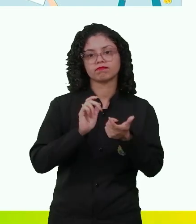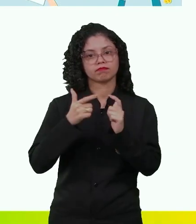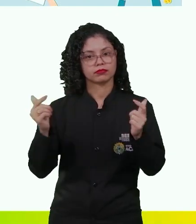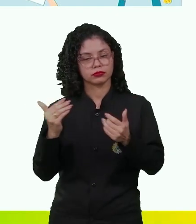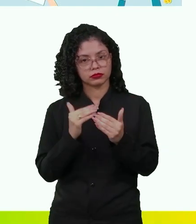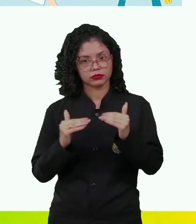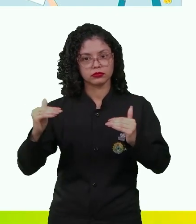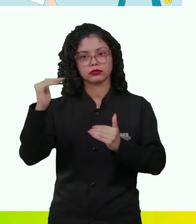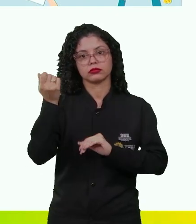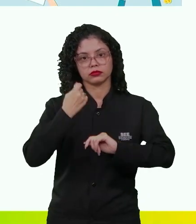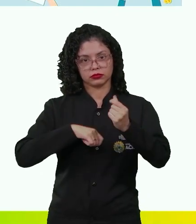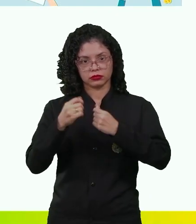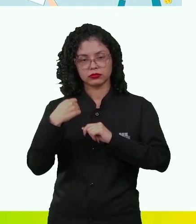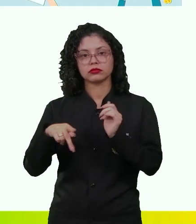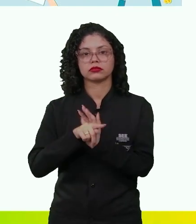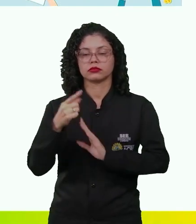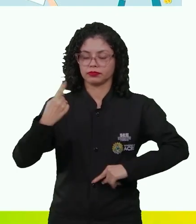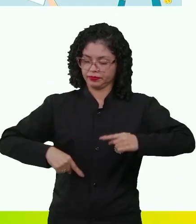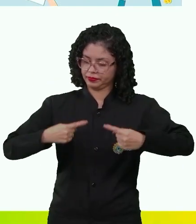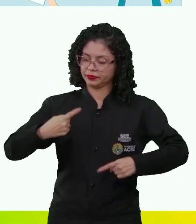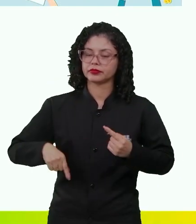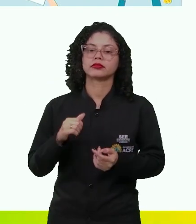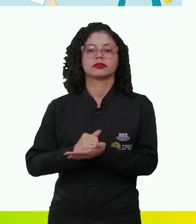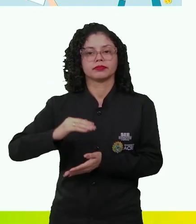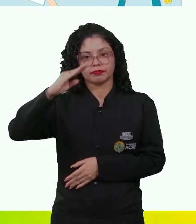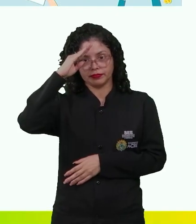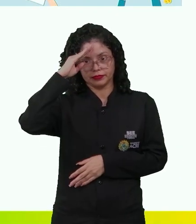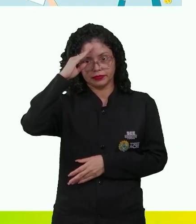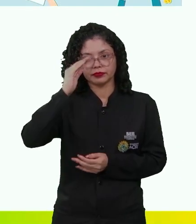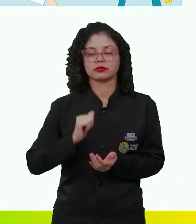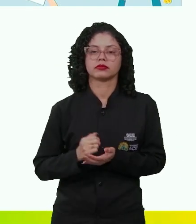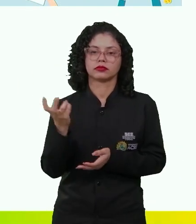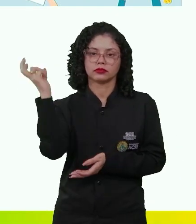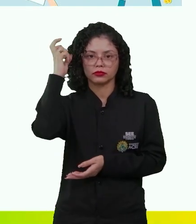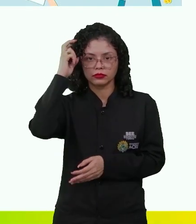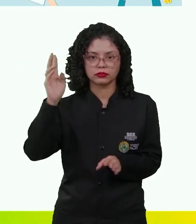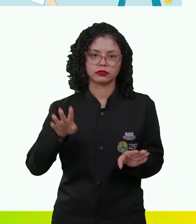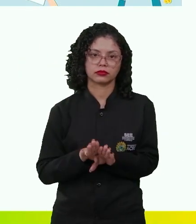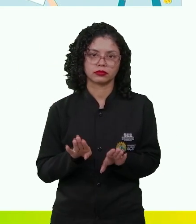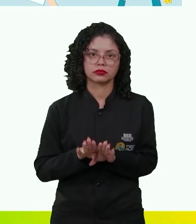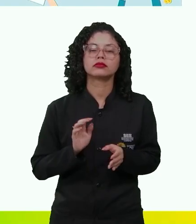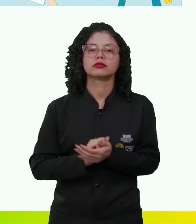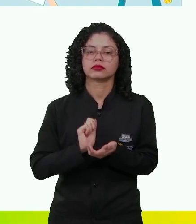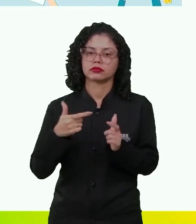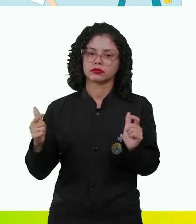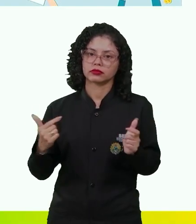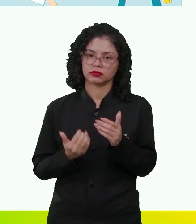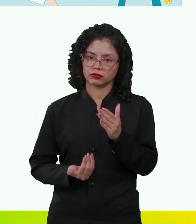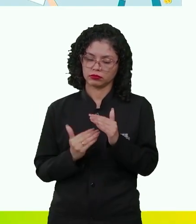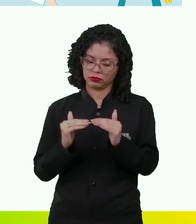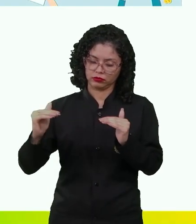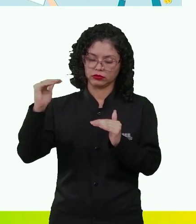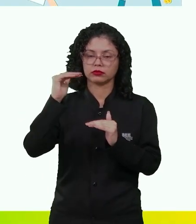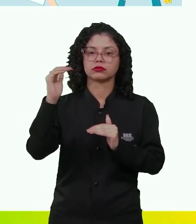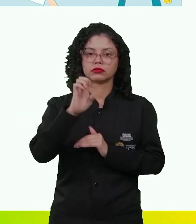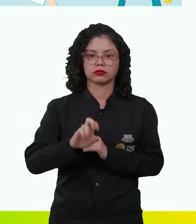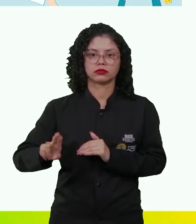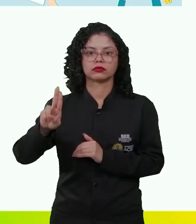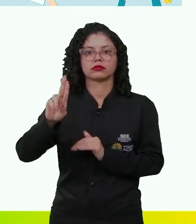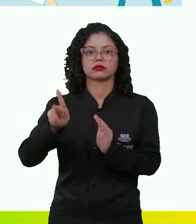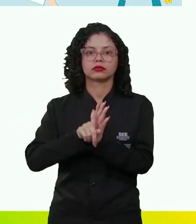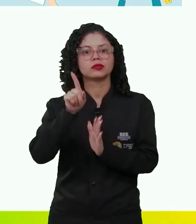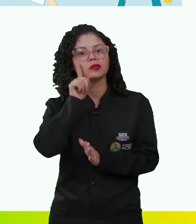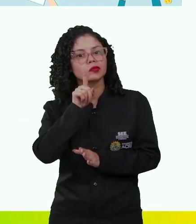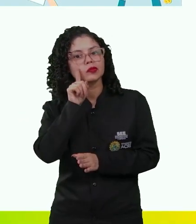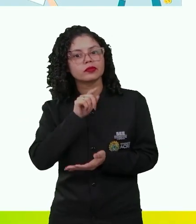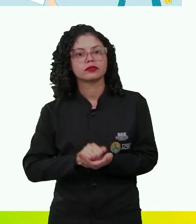potências econômicas, políticas, militares, culturais, grandes potências europeias e os Estados